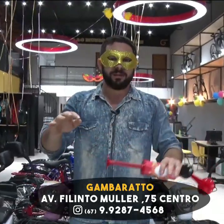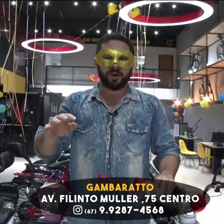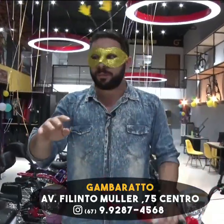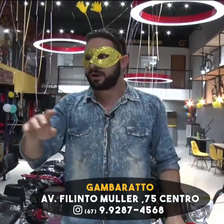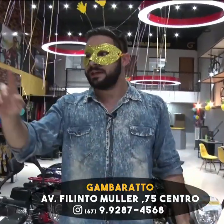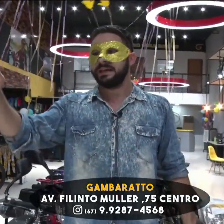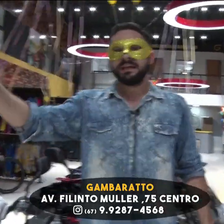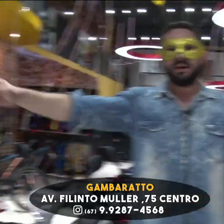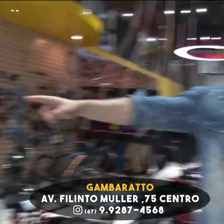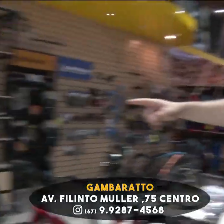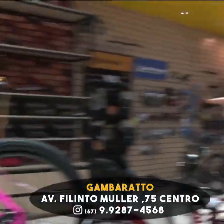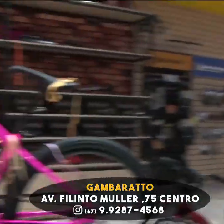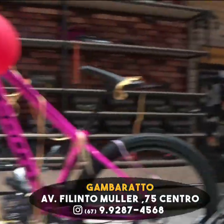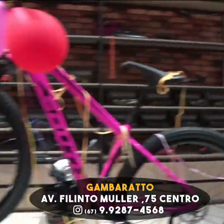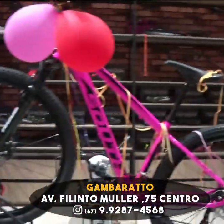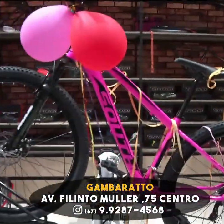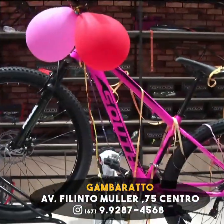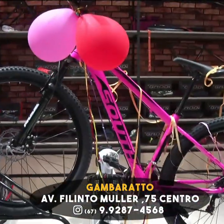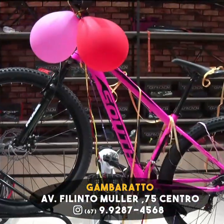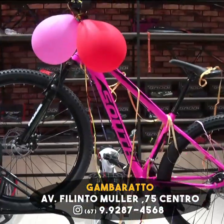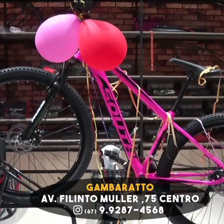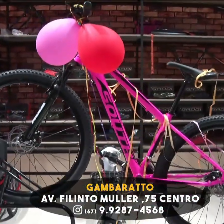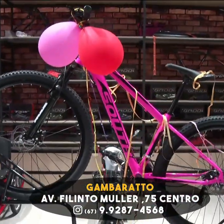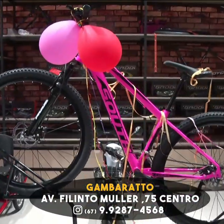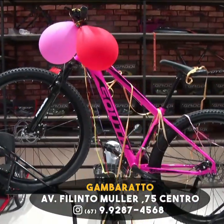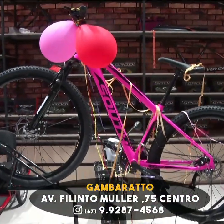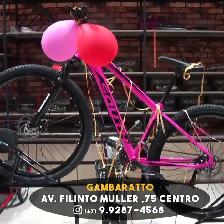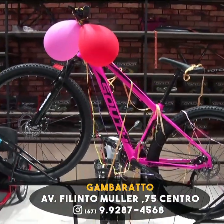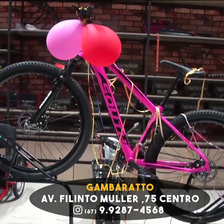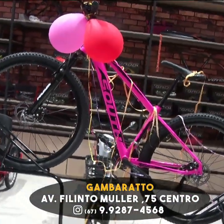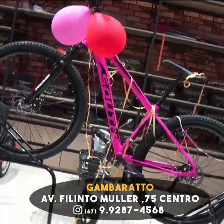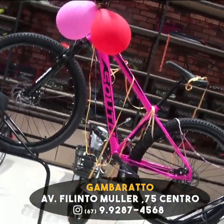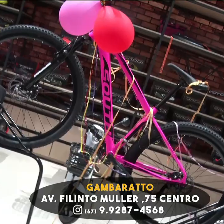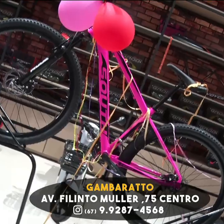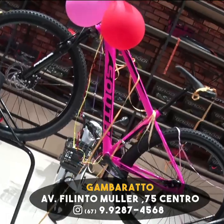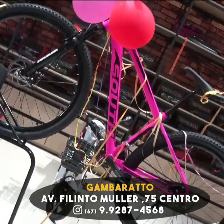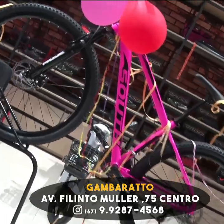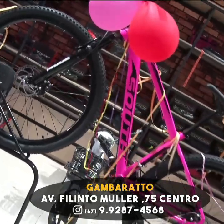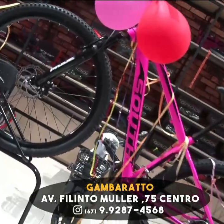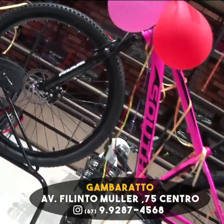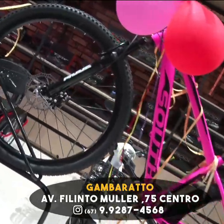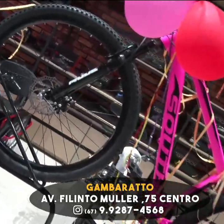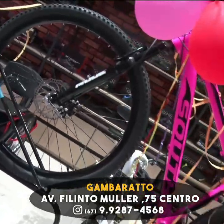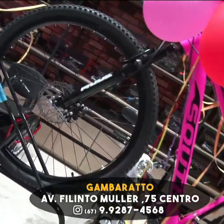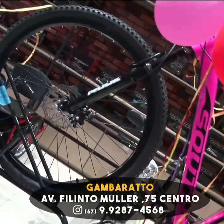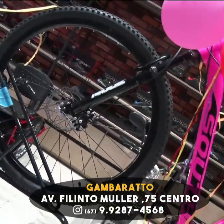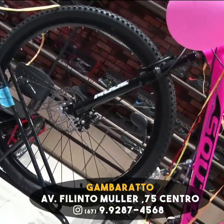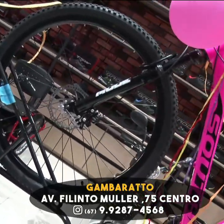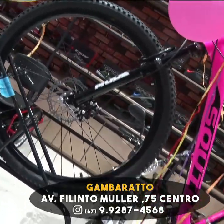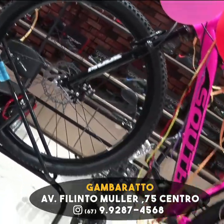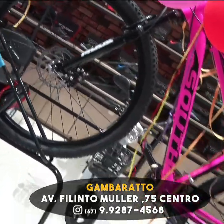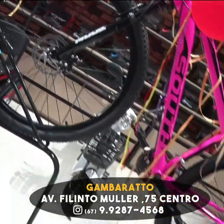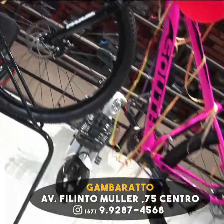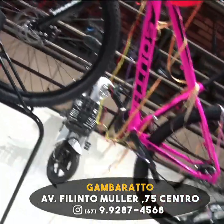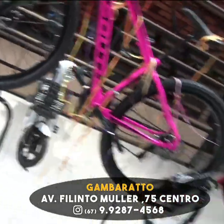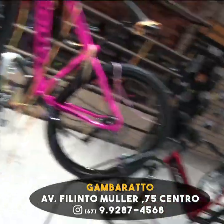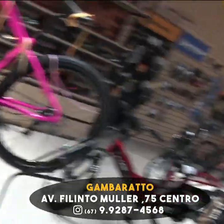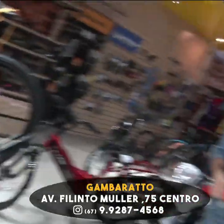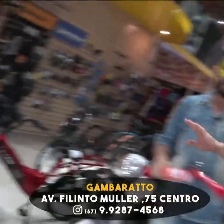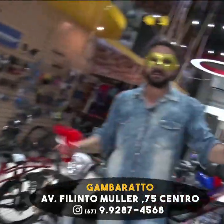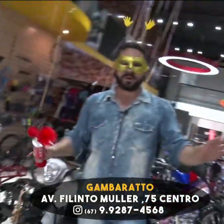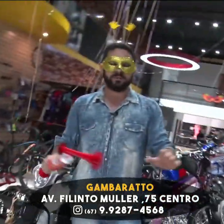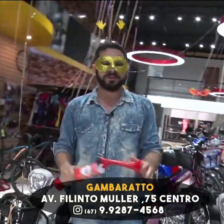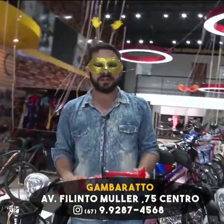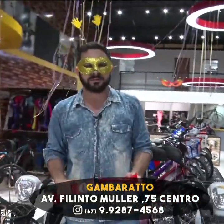não acabou por aí. Olha só, nós estamos sorteando uma Aro 29 para você nesse